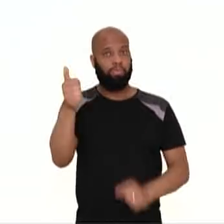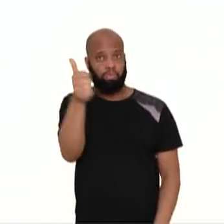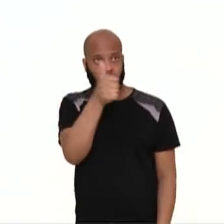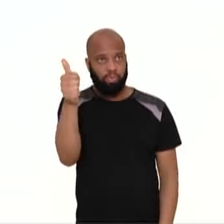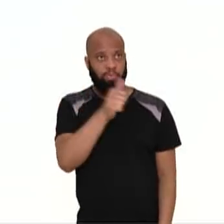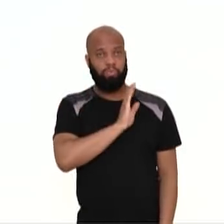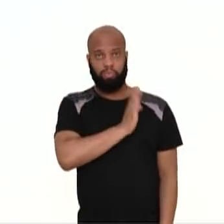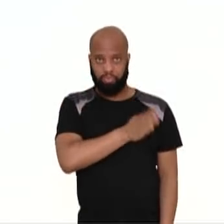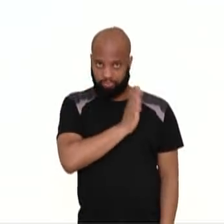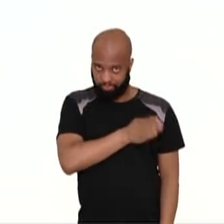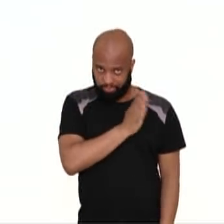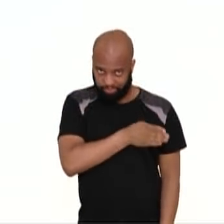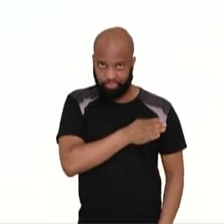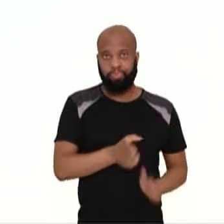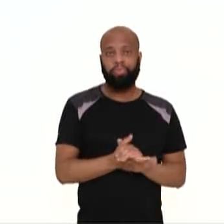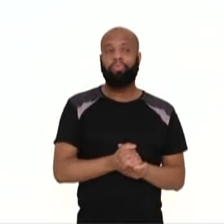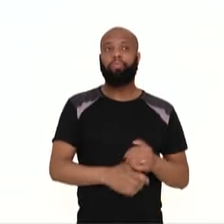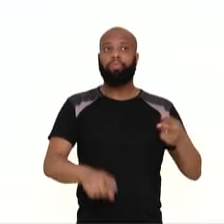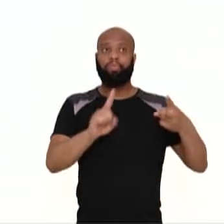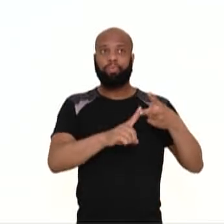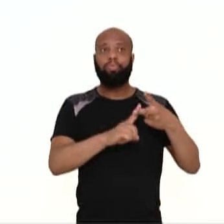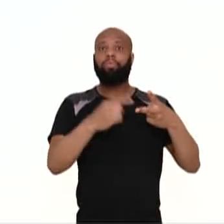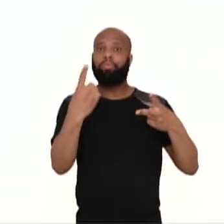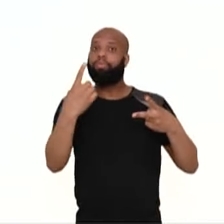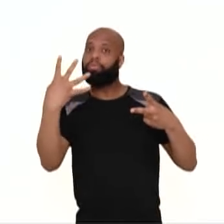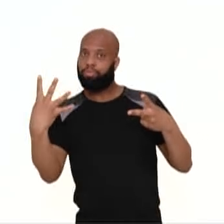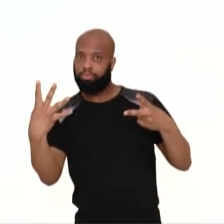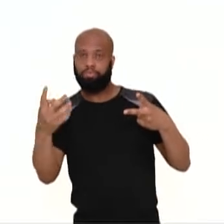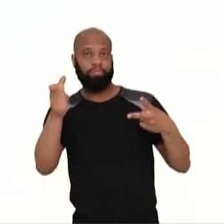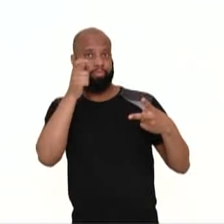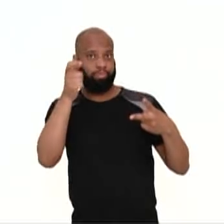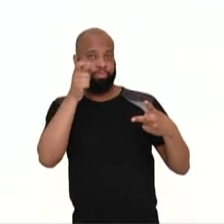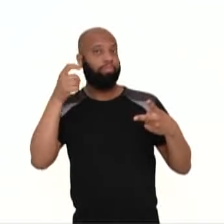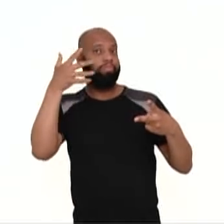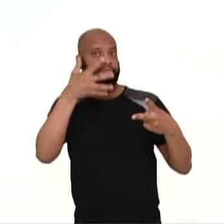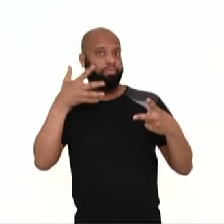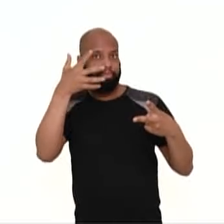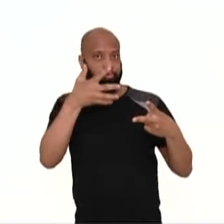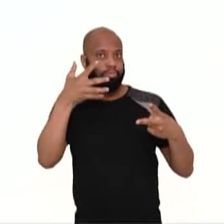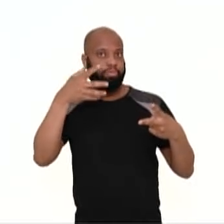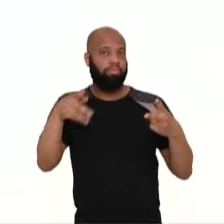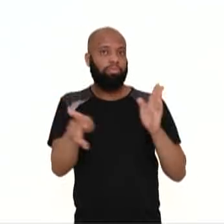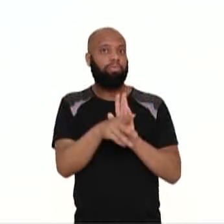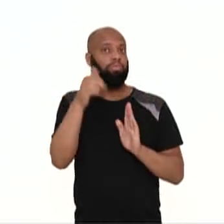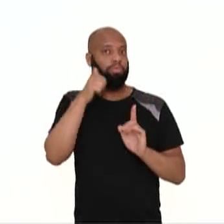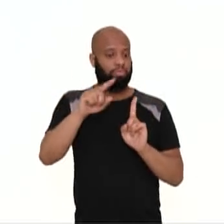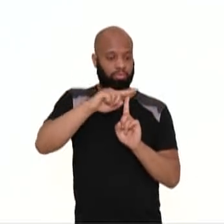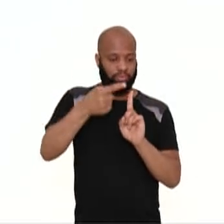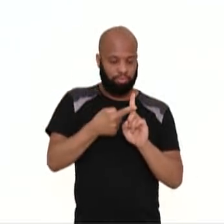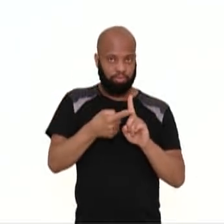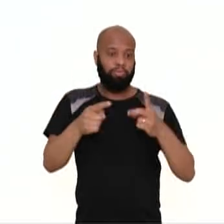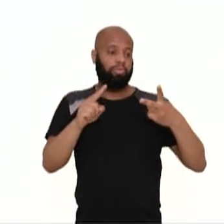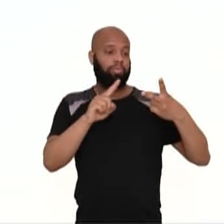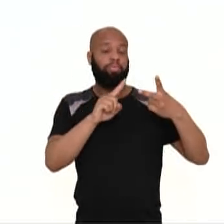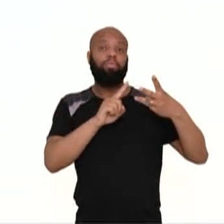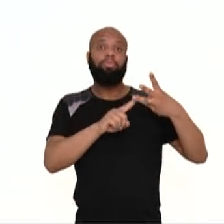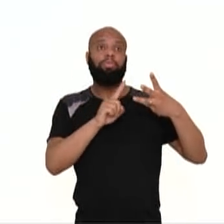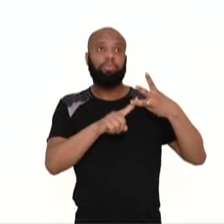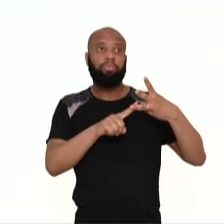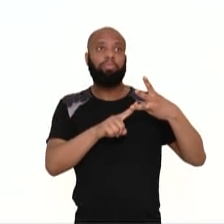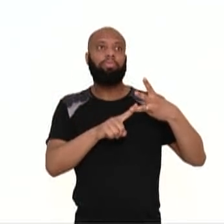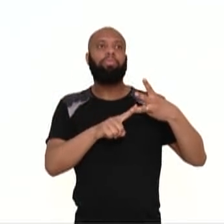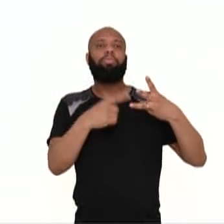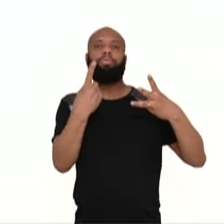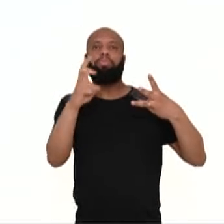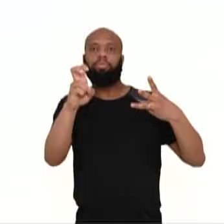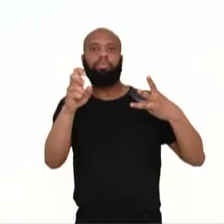11 das que assistiram cardiologia, 14 das que assistiram a palestra de obstetrícia